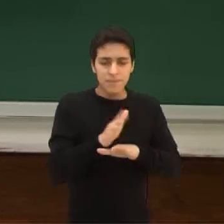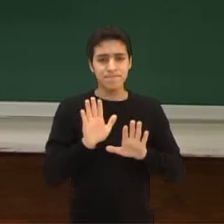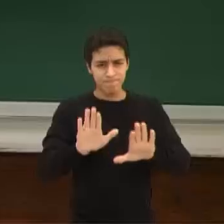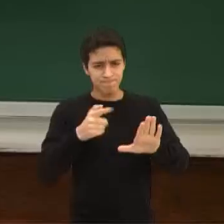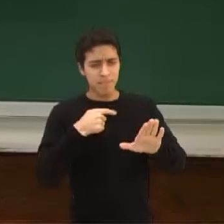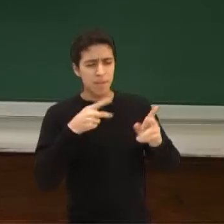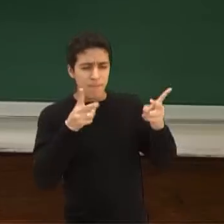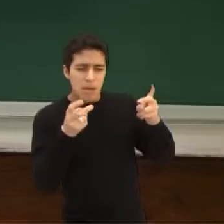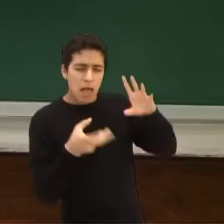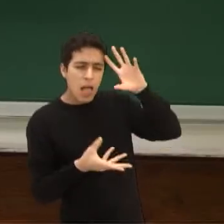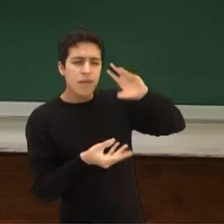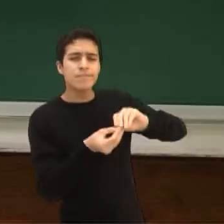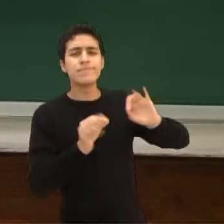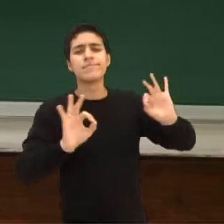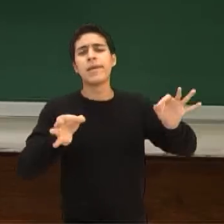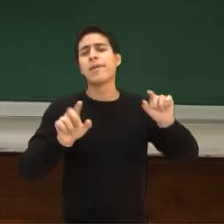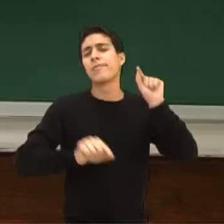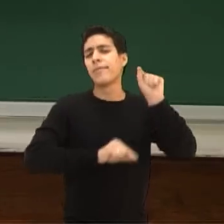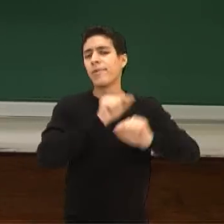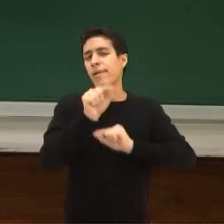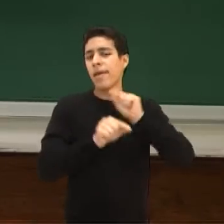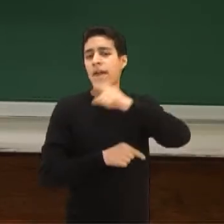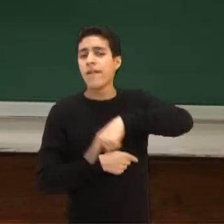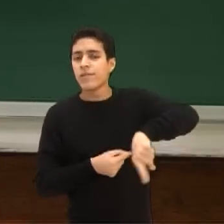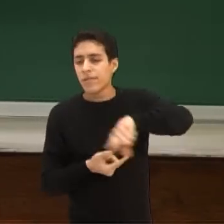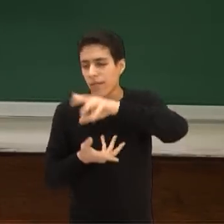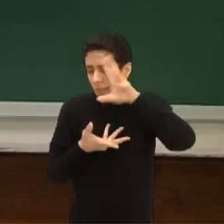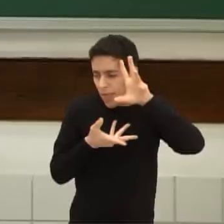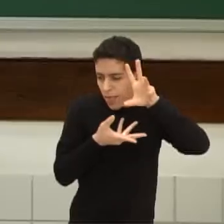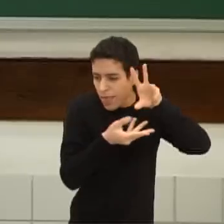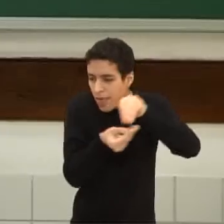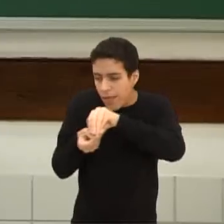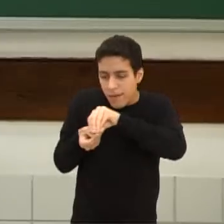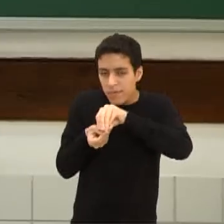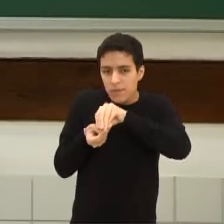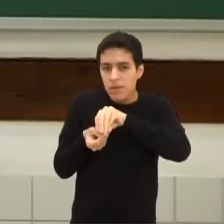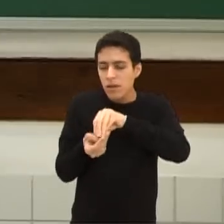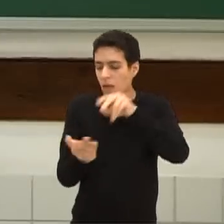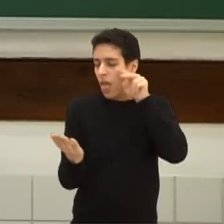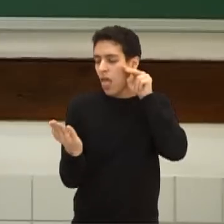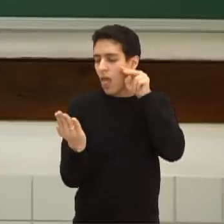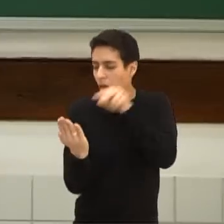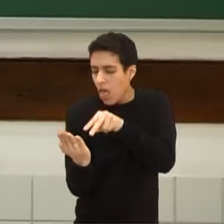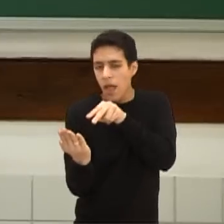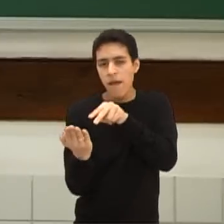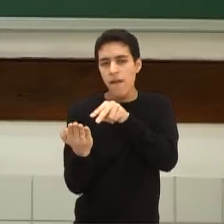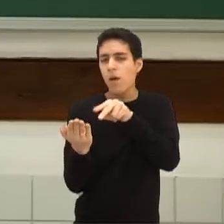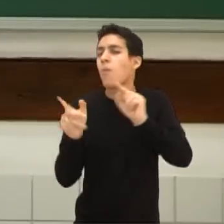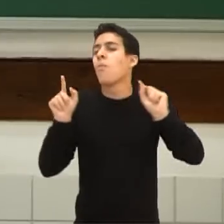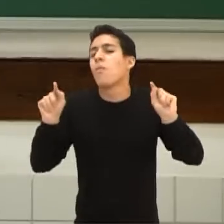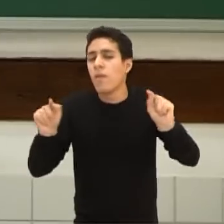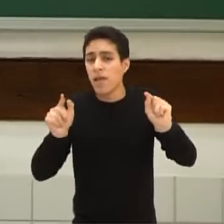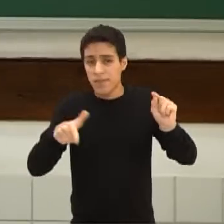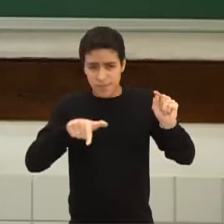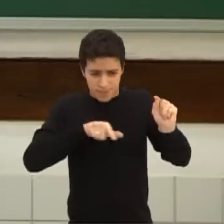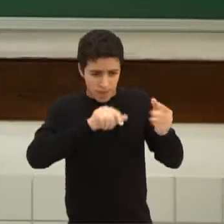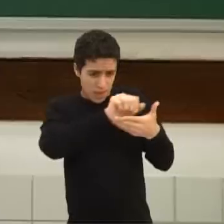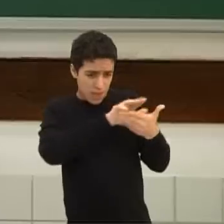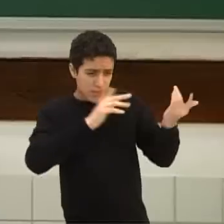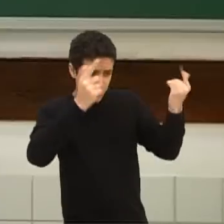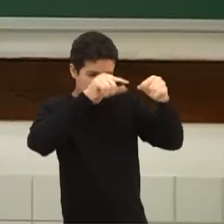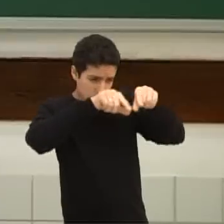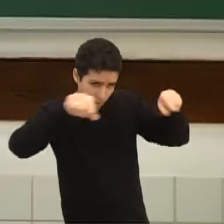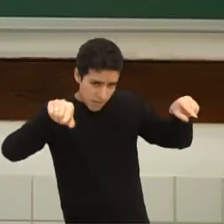a diferença é a interpretação, meus queridos. Interpretar, você lê o que o exercício está pedindo